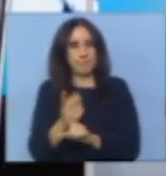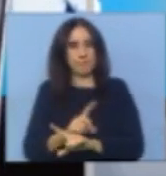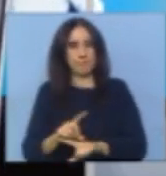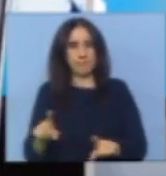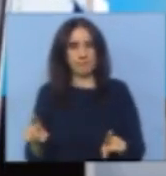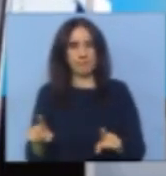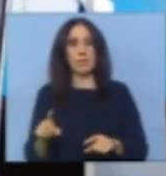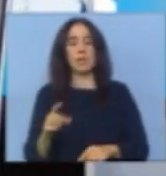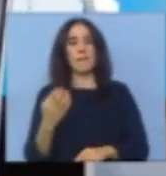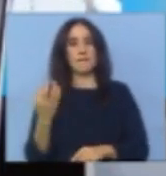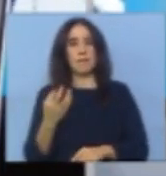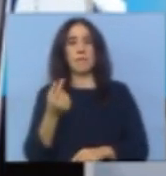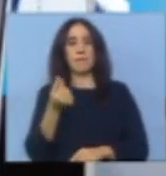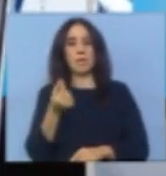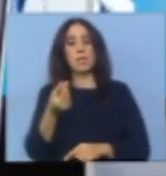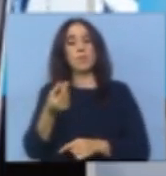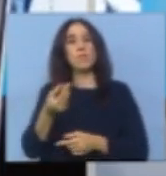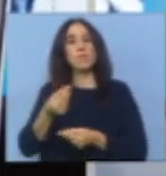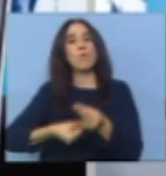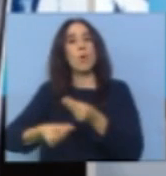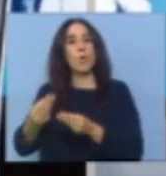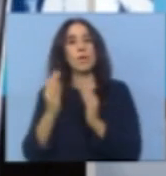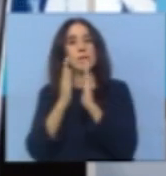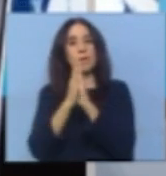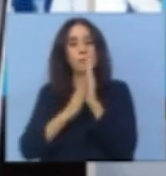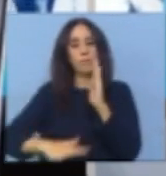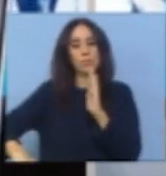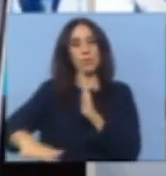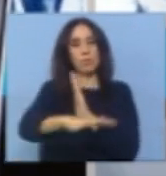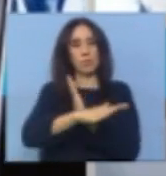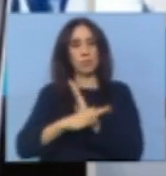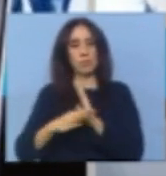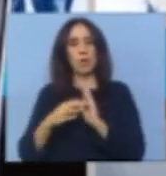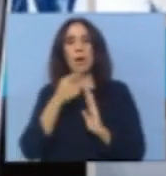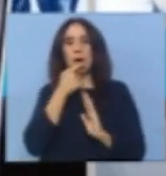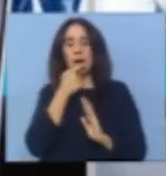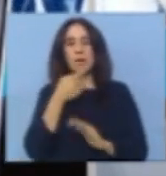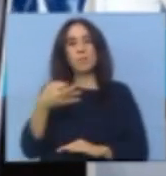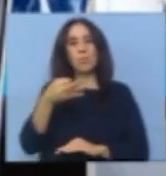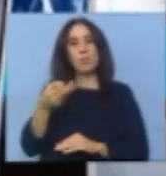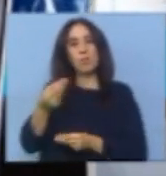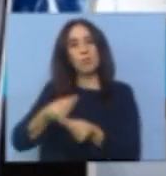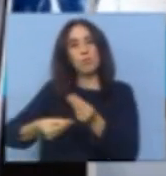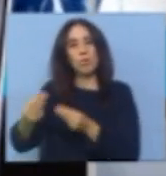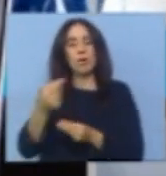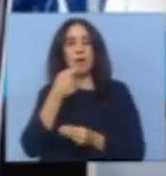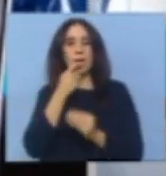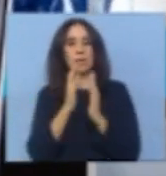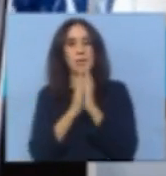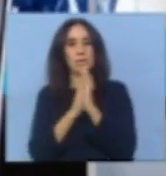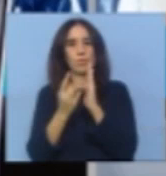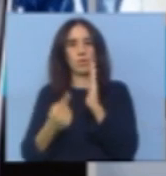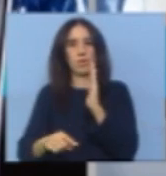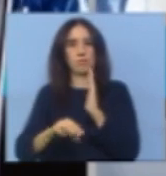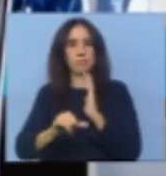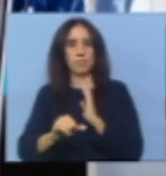fazer-se operações financeiras dentro do templo, era preciso trocar por uma moeda que circulava apenas no templo.